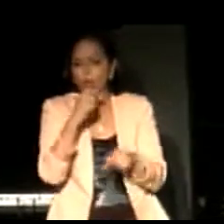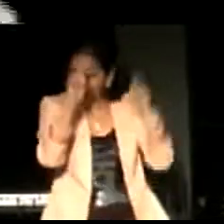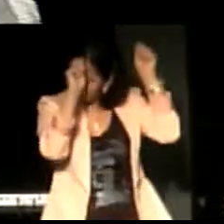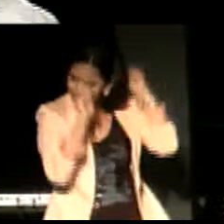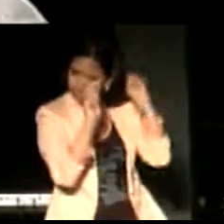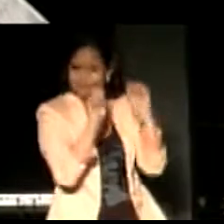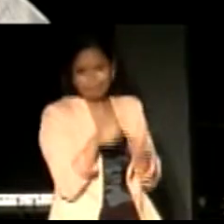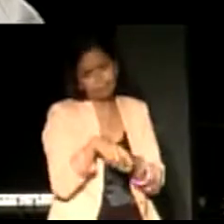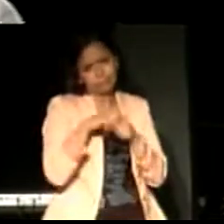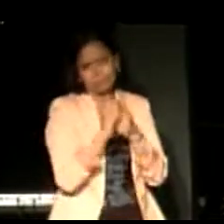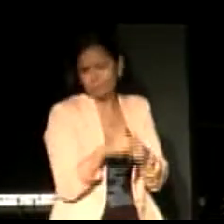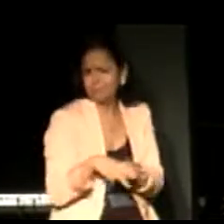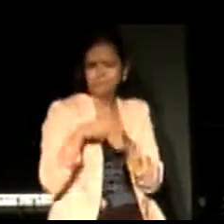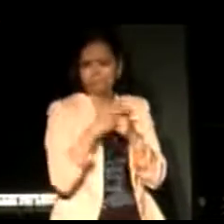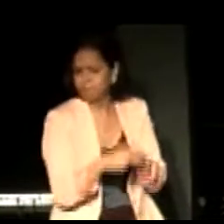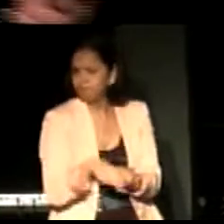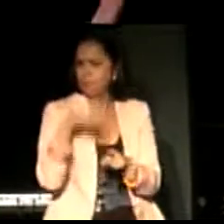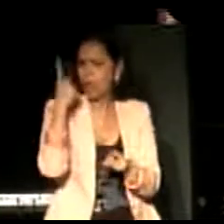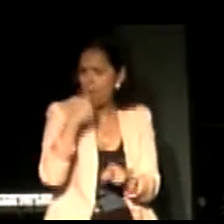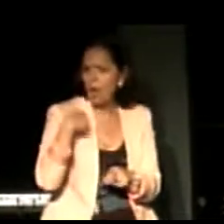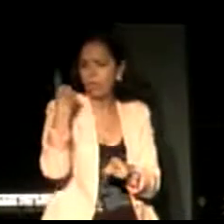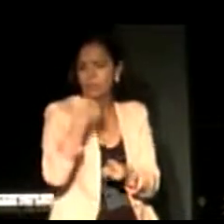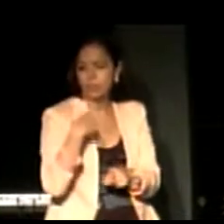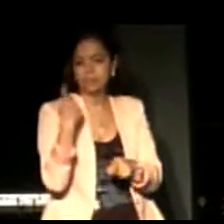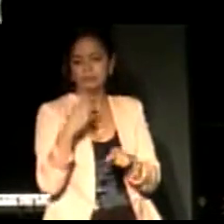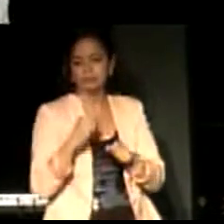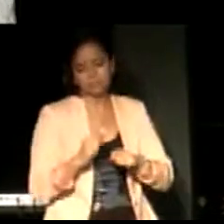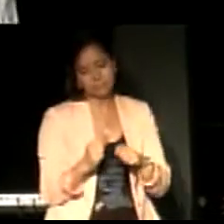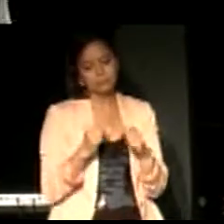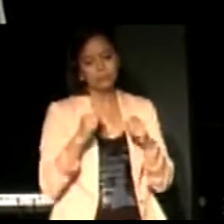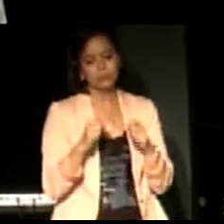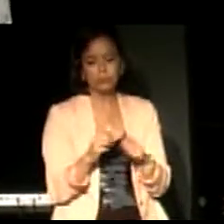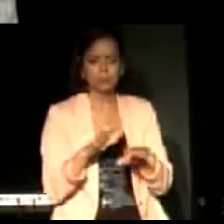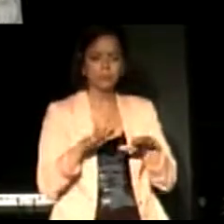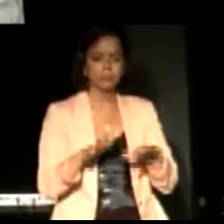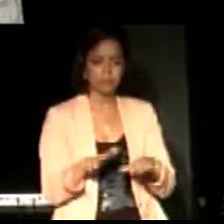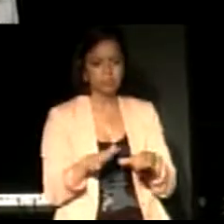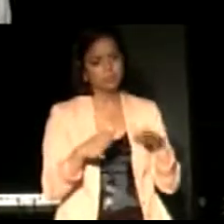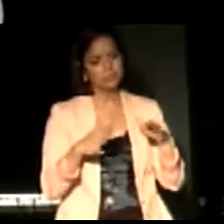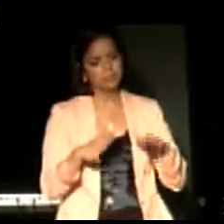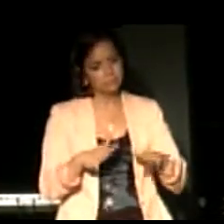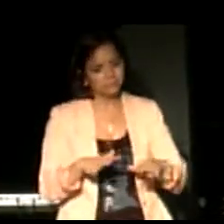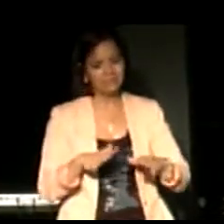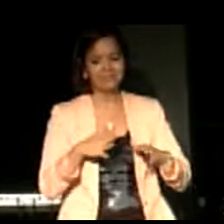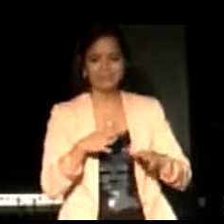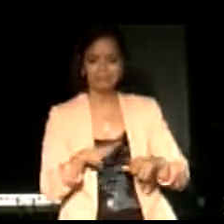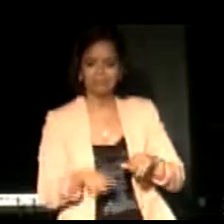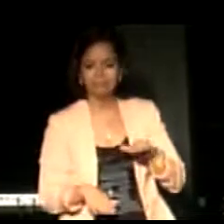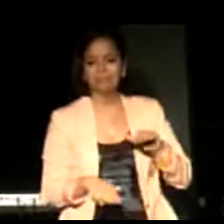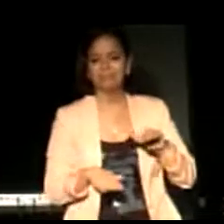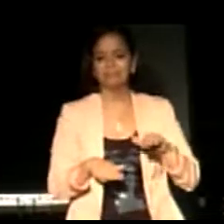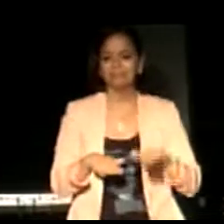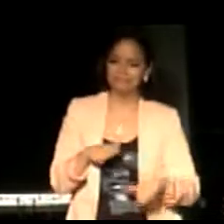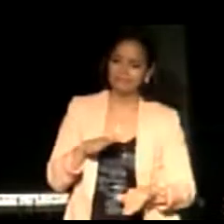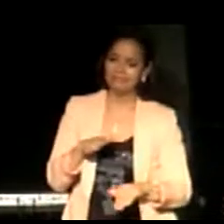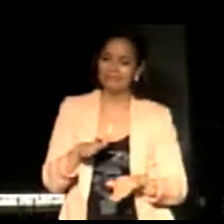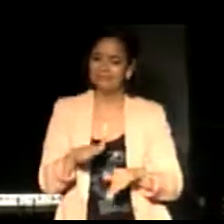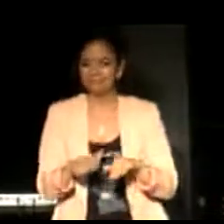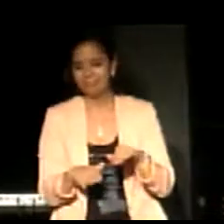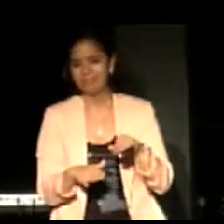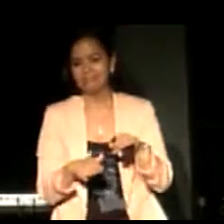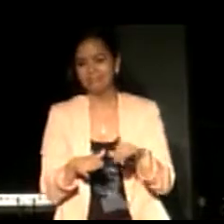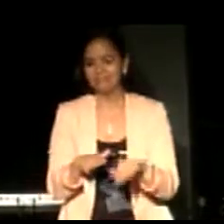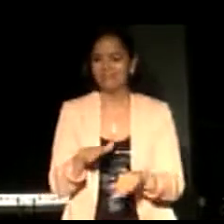domesticado, se ele for amansado, ele vai ser muito útil. Por isso eu quero deixar claro para vocês que